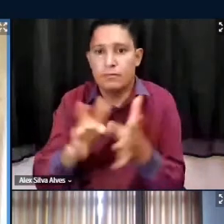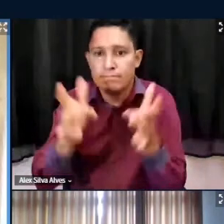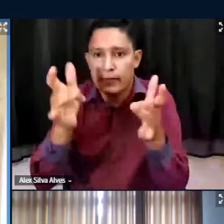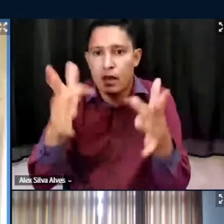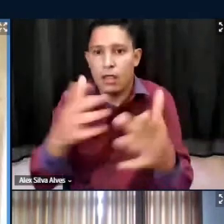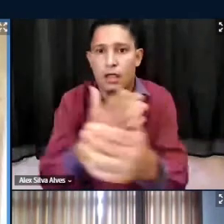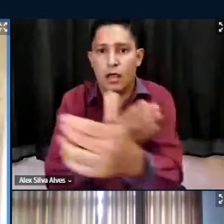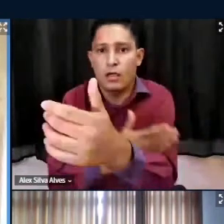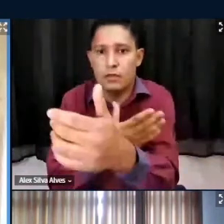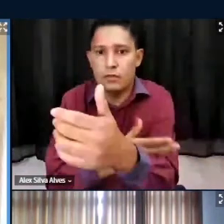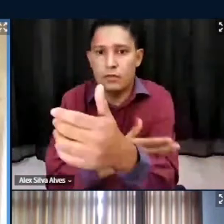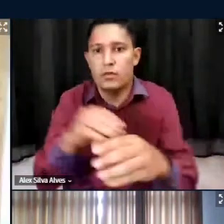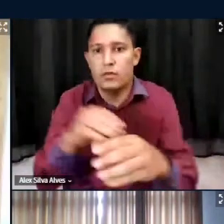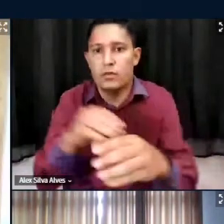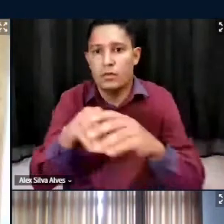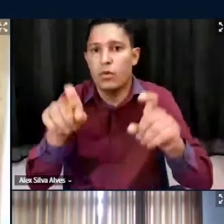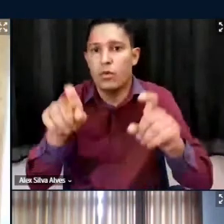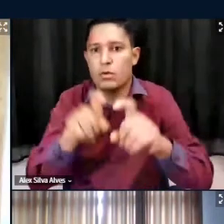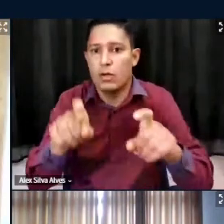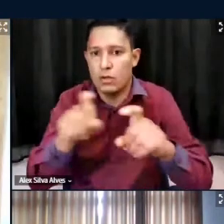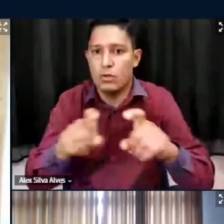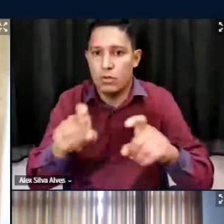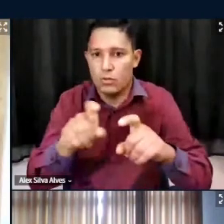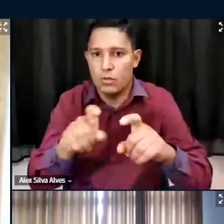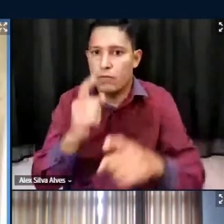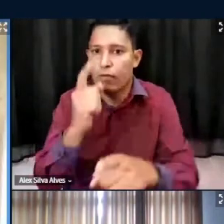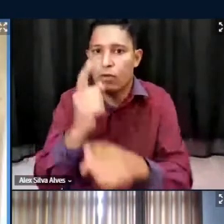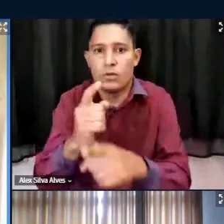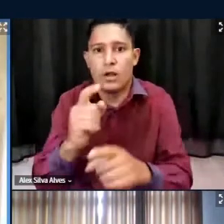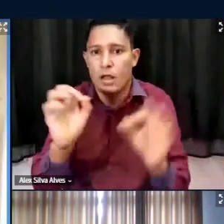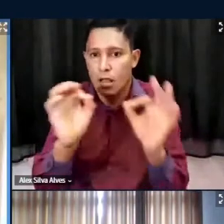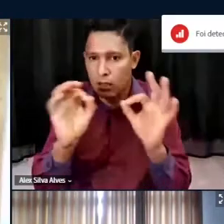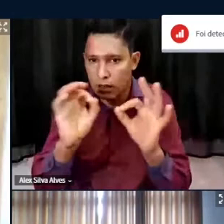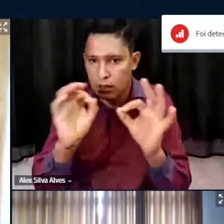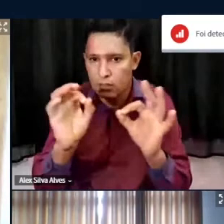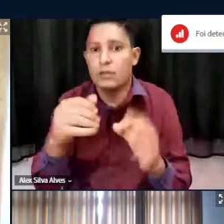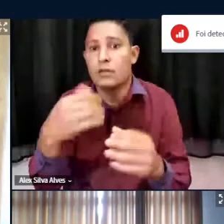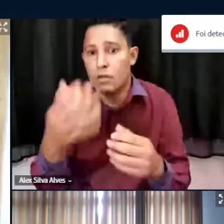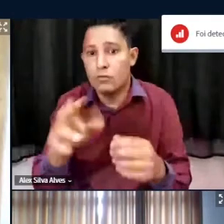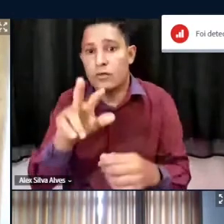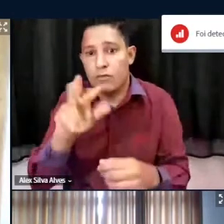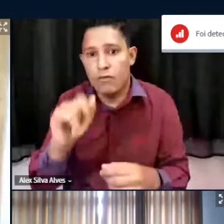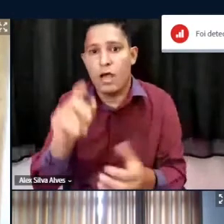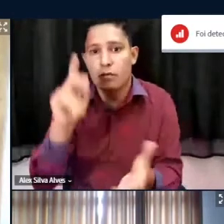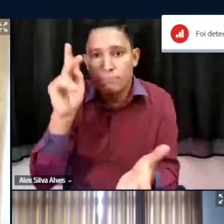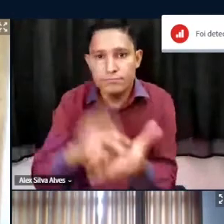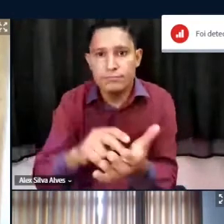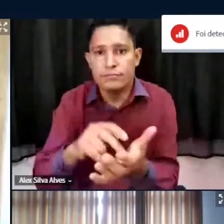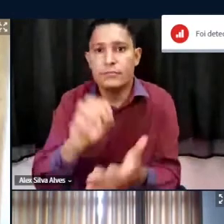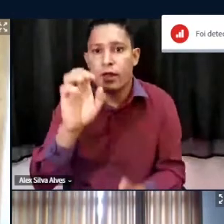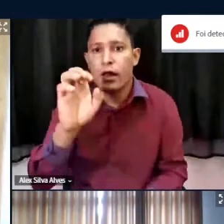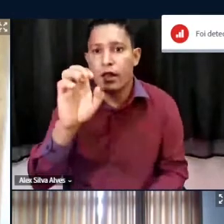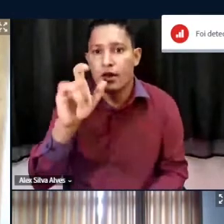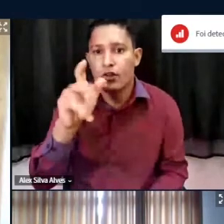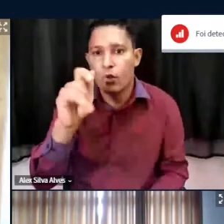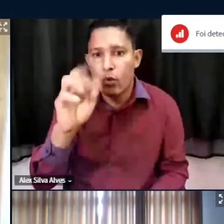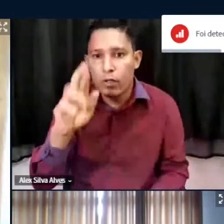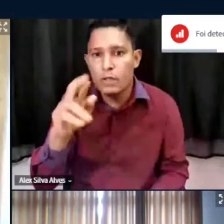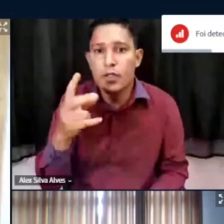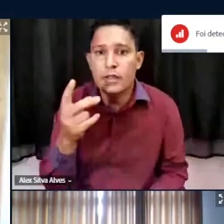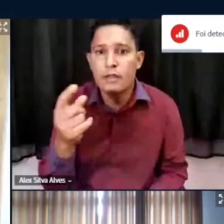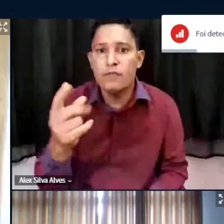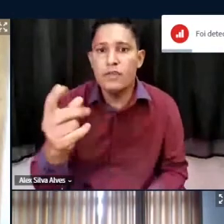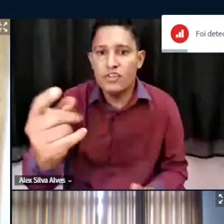retirar toda aquela informação que tem lá. Então ele vai... Todos os arquivos que constam em qualquer caminho que encontre, ele